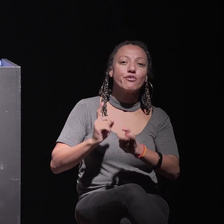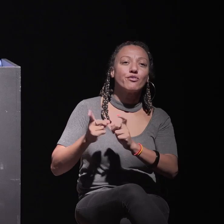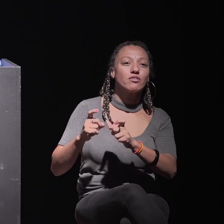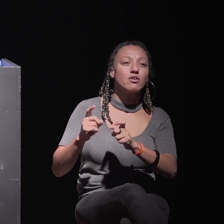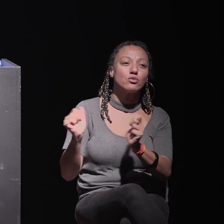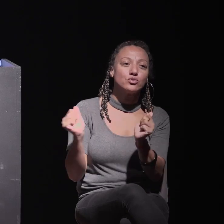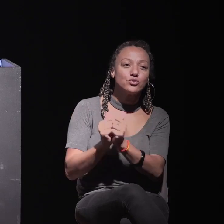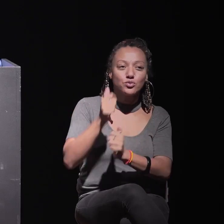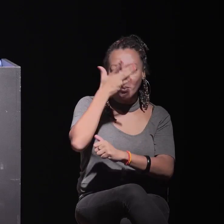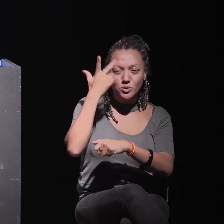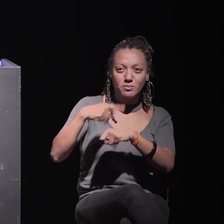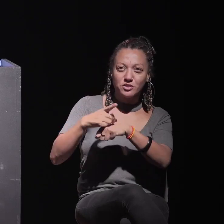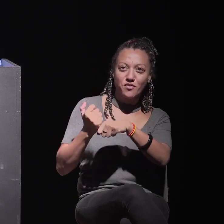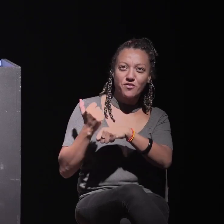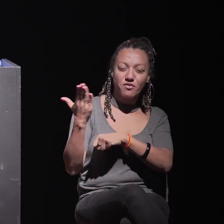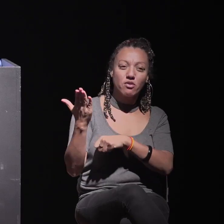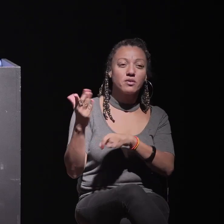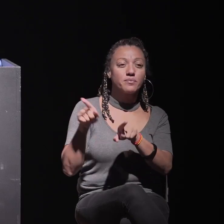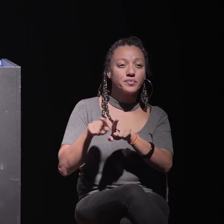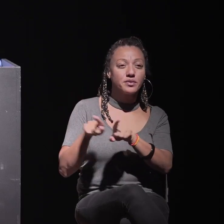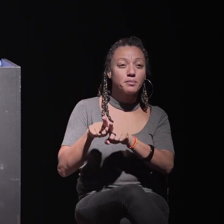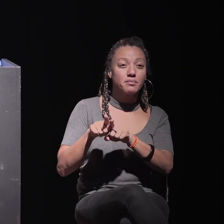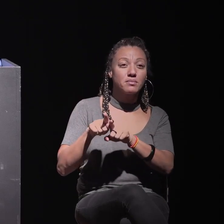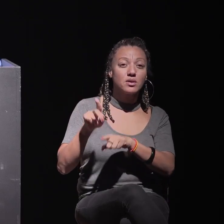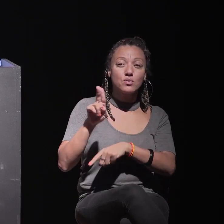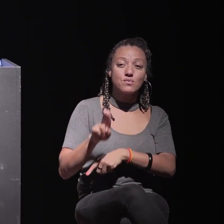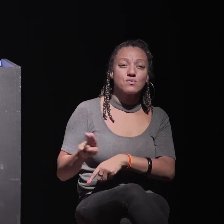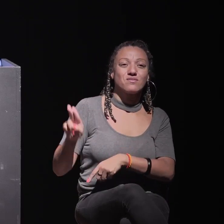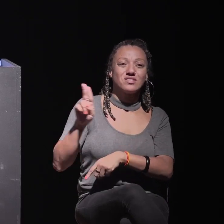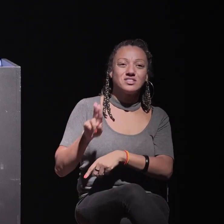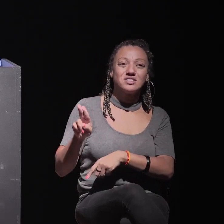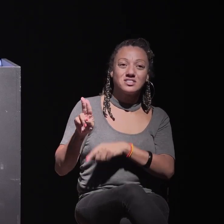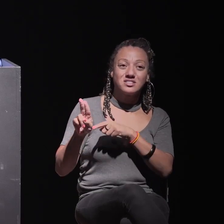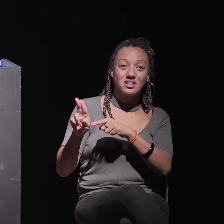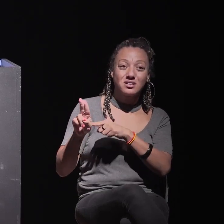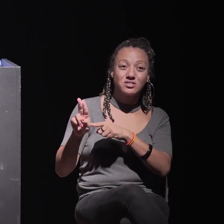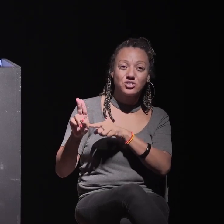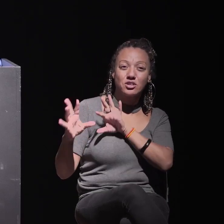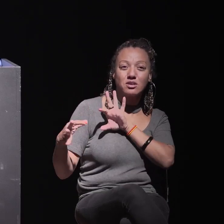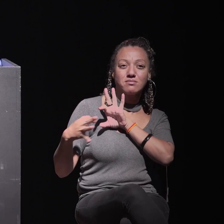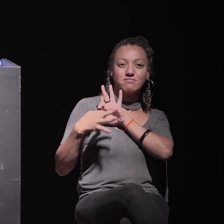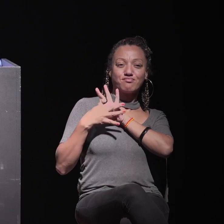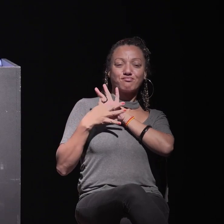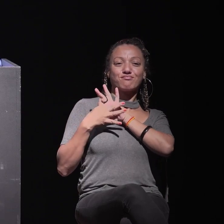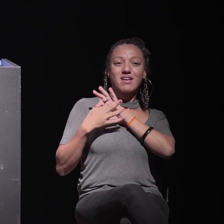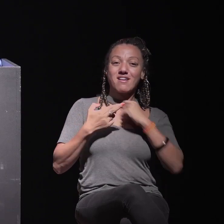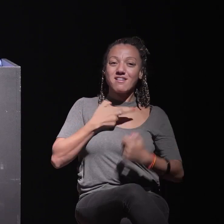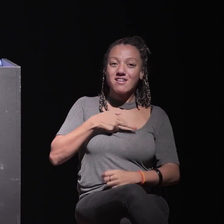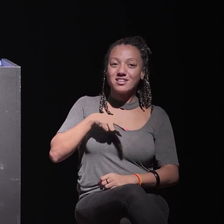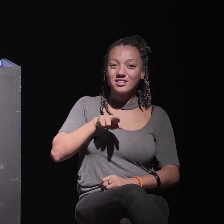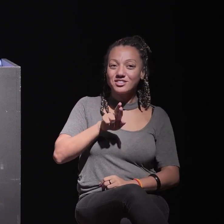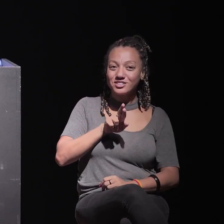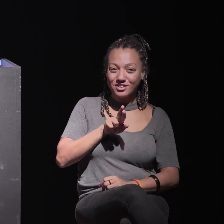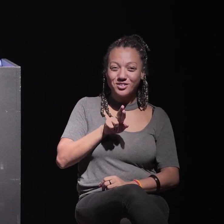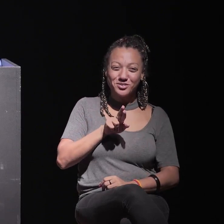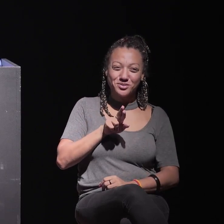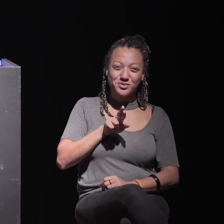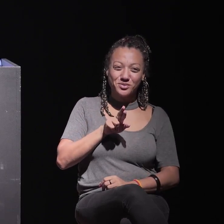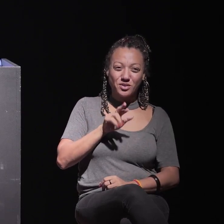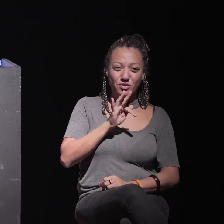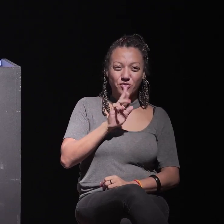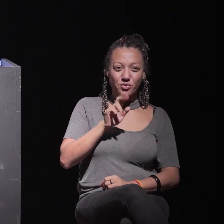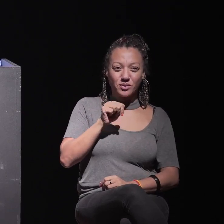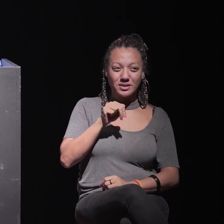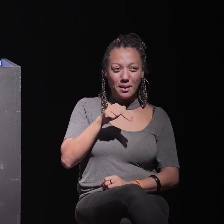conta com espaços de elaboração em universidades vinculadas a tradições religiosas fundamentalistas. Como a Amanda me apresentou, eu estudei